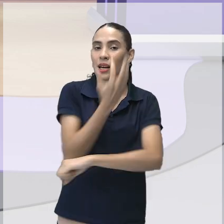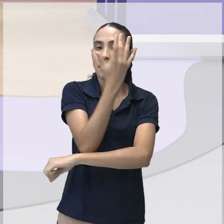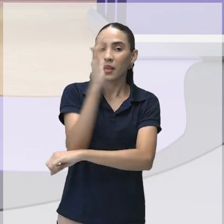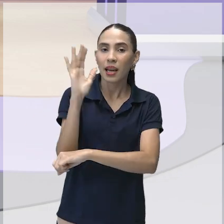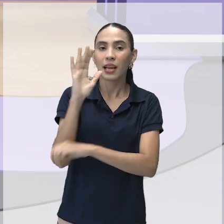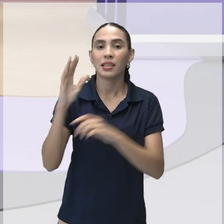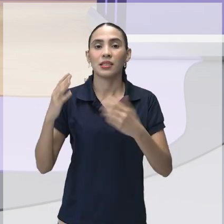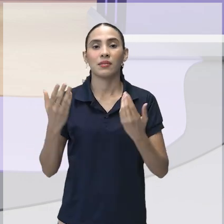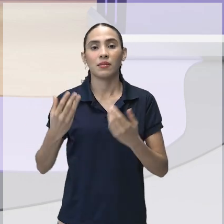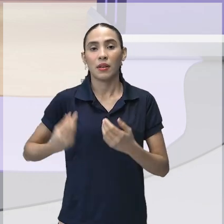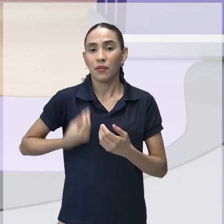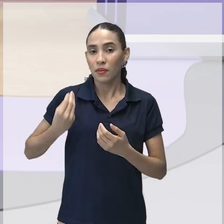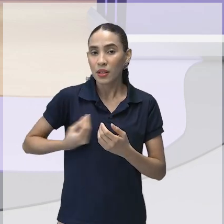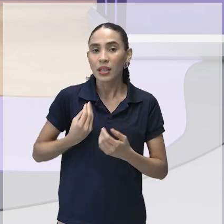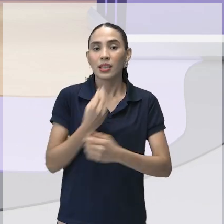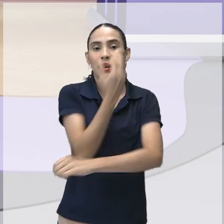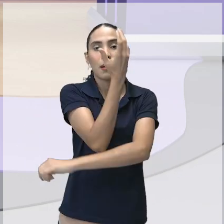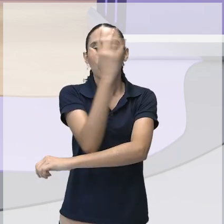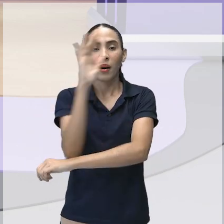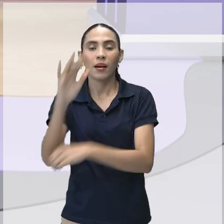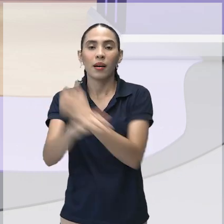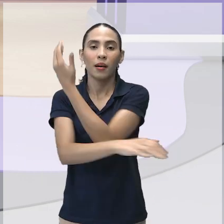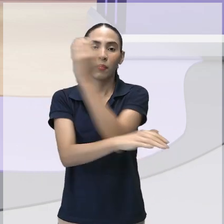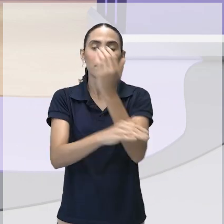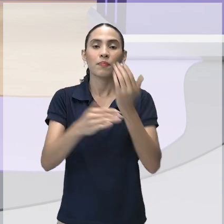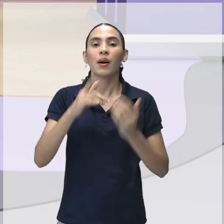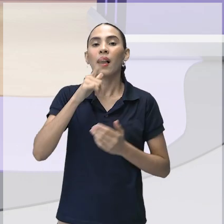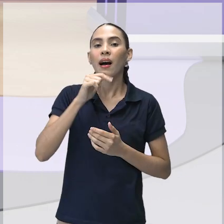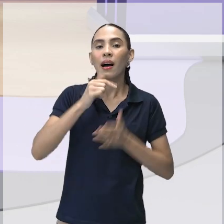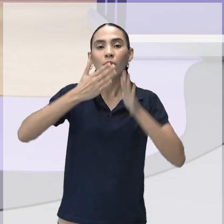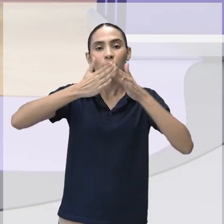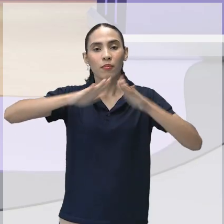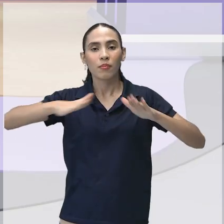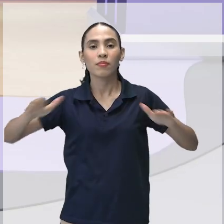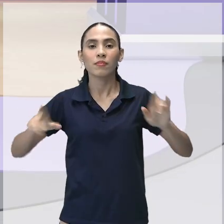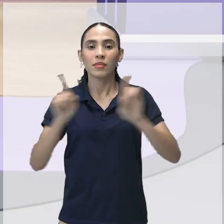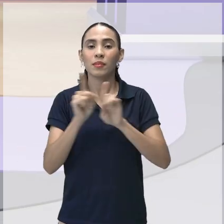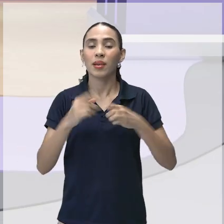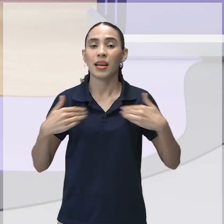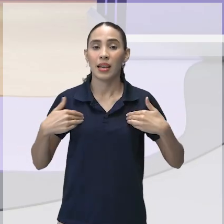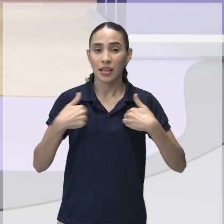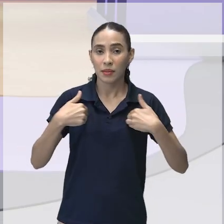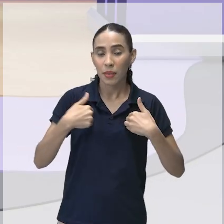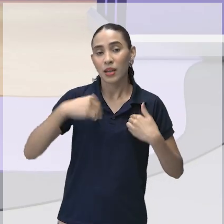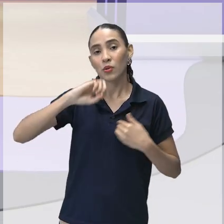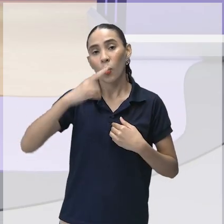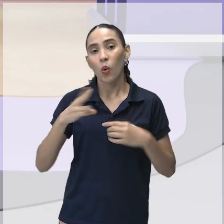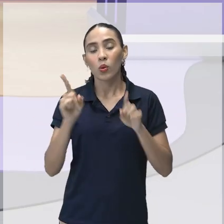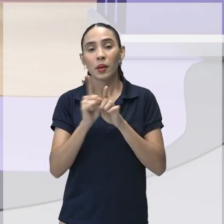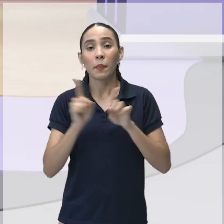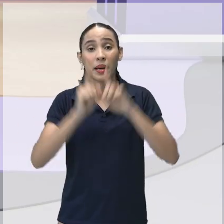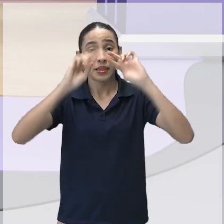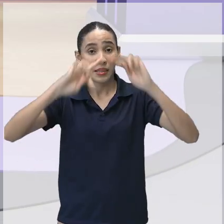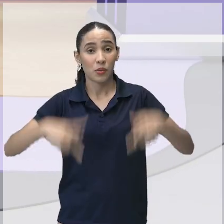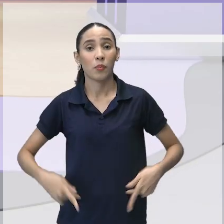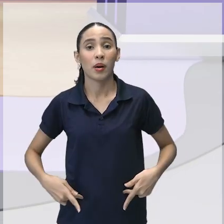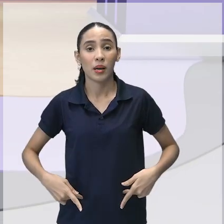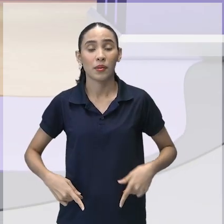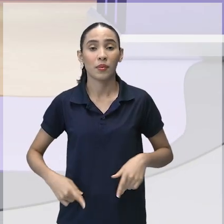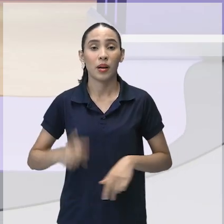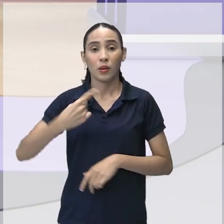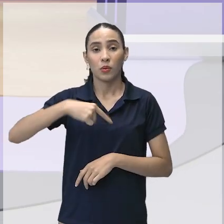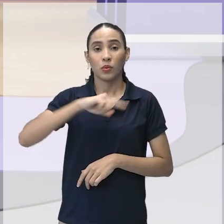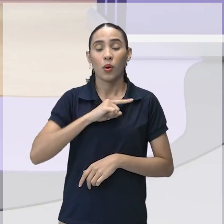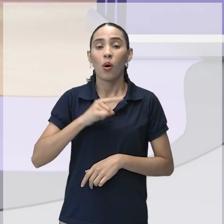a vida dos biomas, dos rios, das nascentes, a vida dos animais, seja a vida do ser humano, a